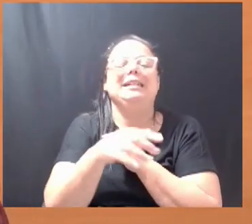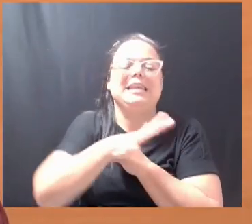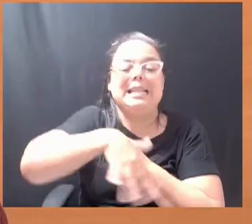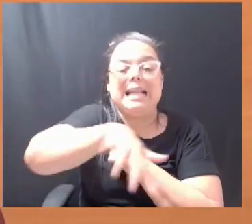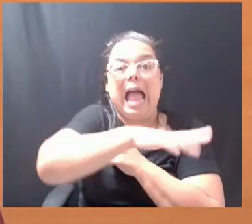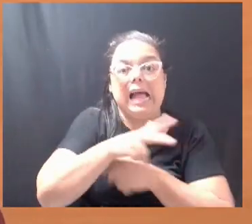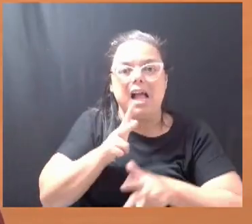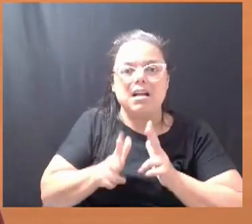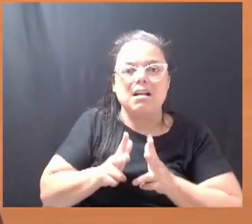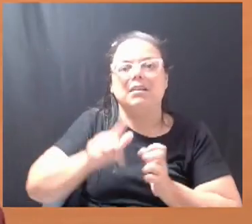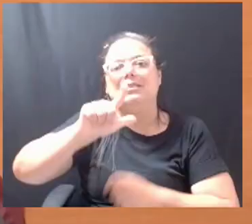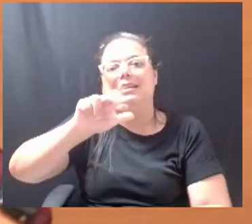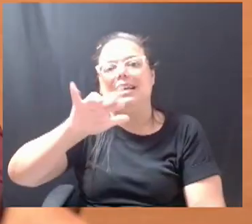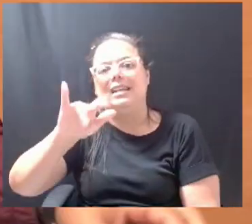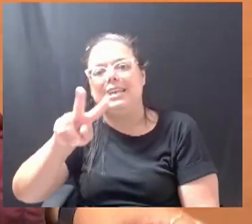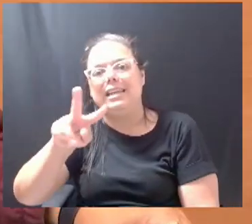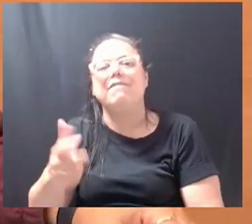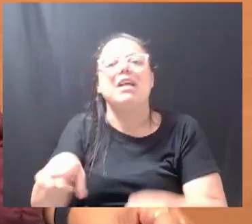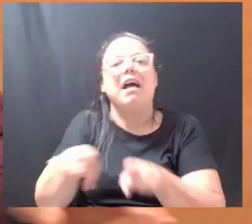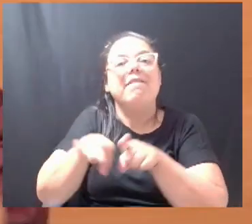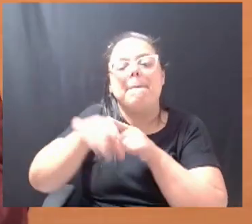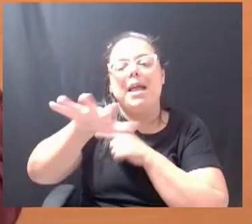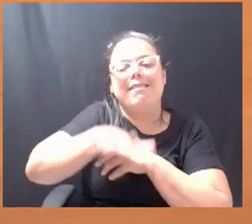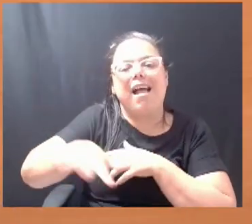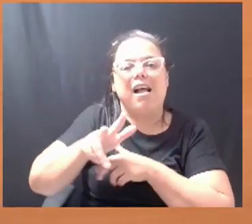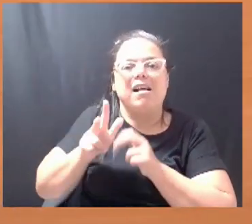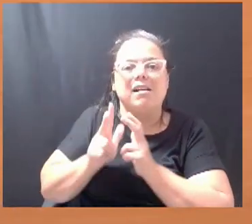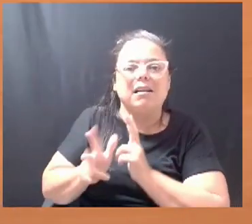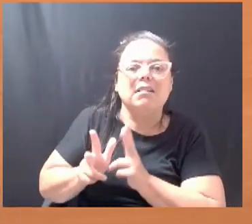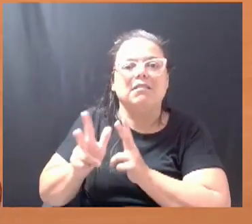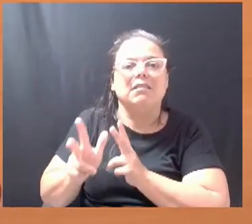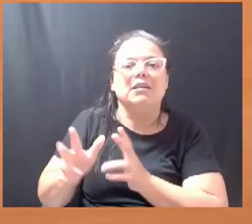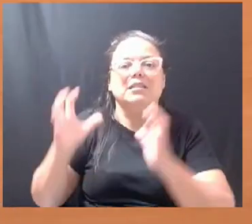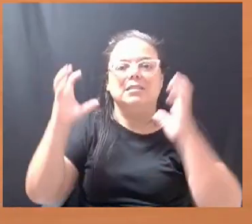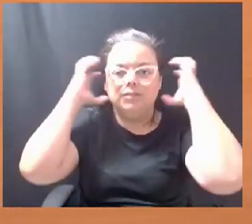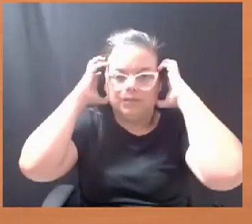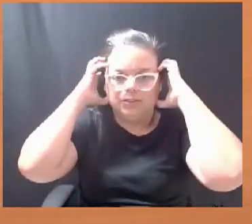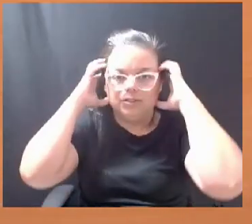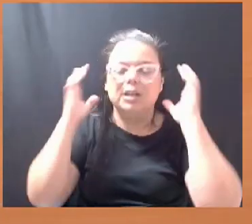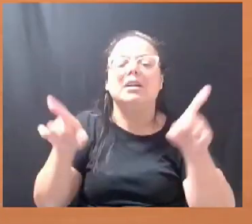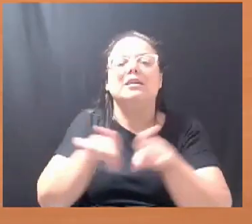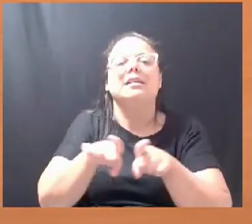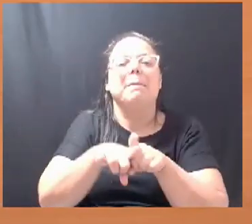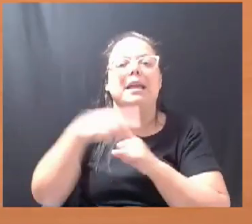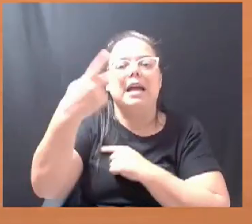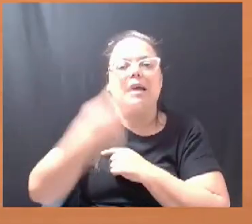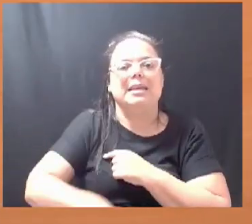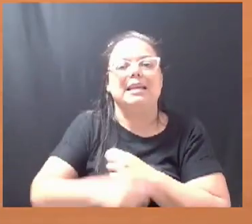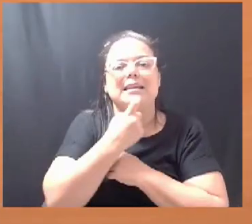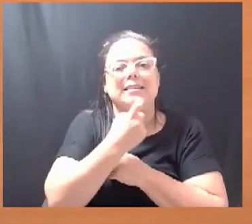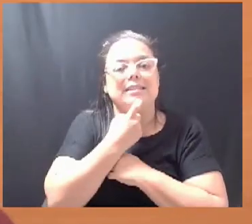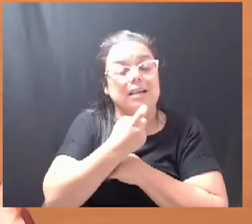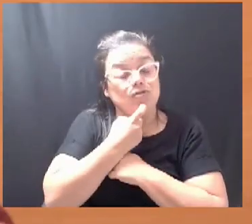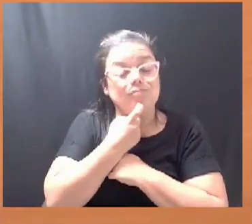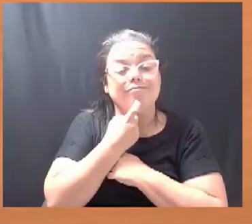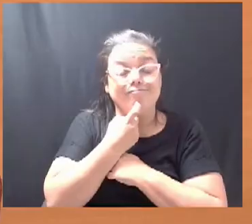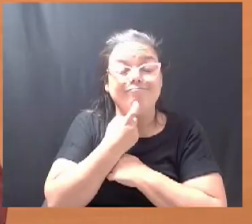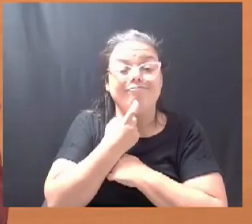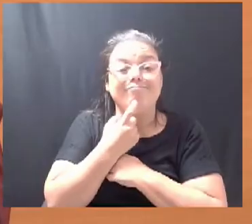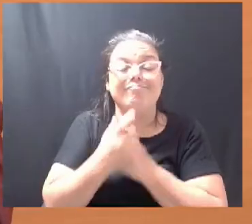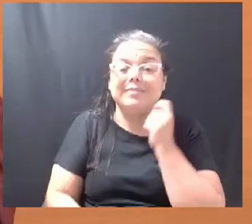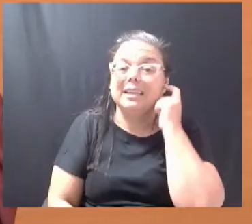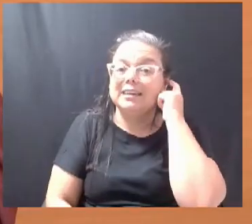que também é da Abra Gagueira e fonoaudióloga, aqui da cidade de Campinas, que debateu conosco esse tema. Então, a